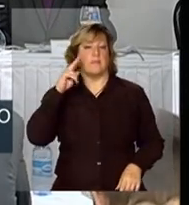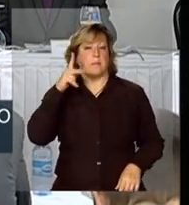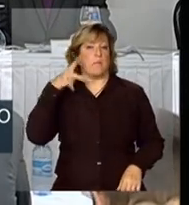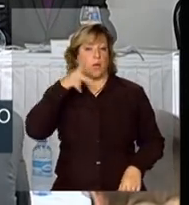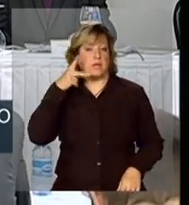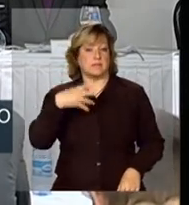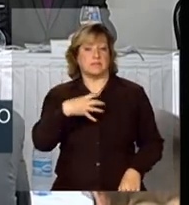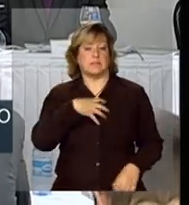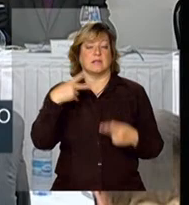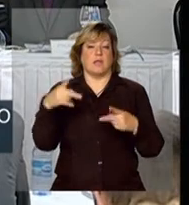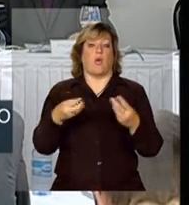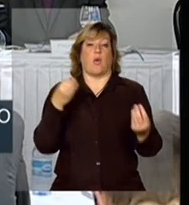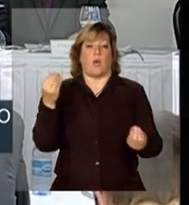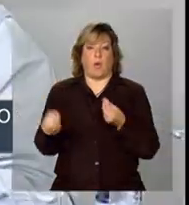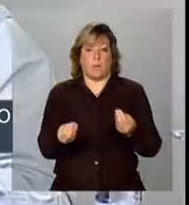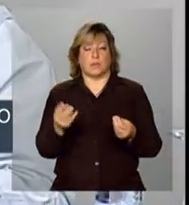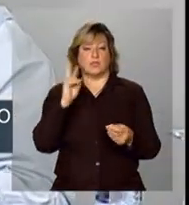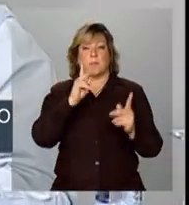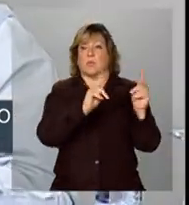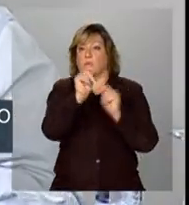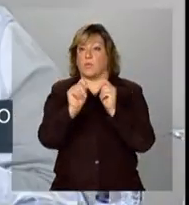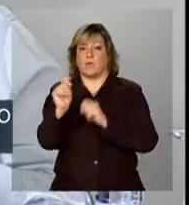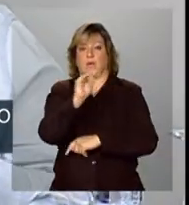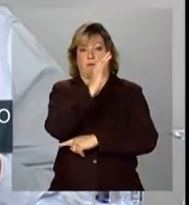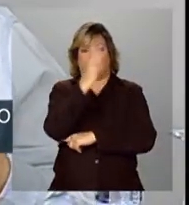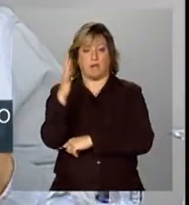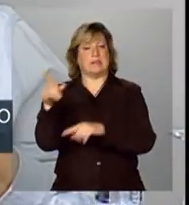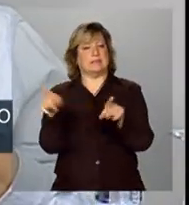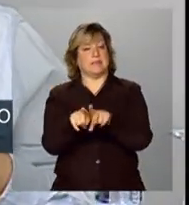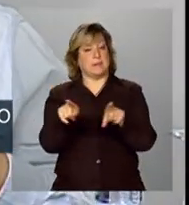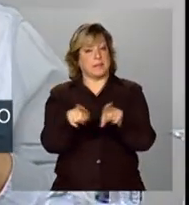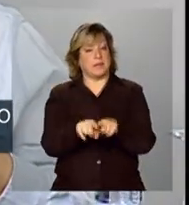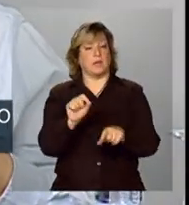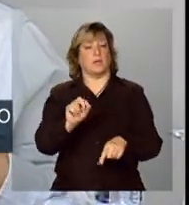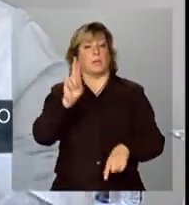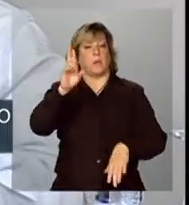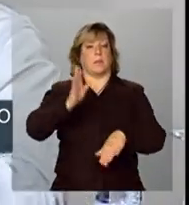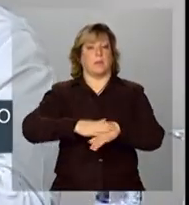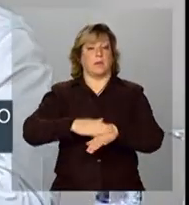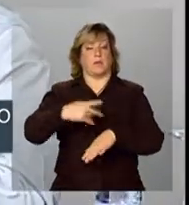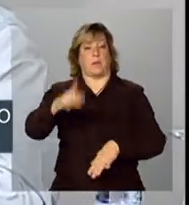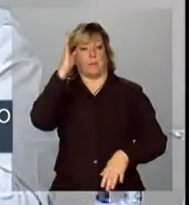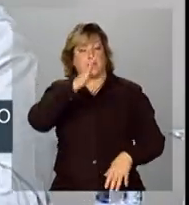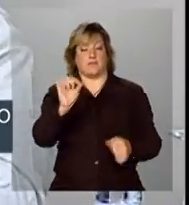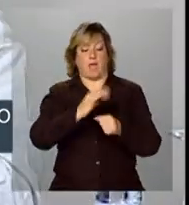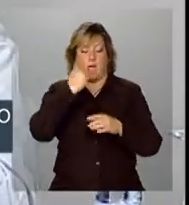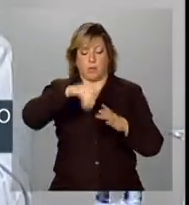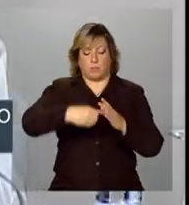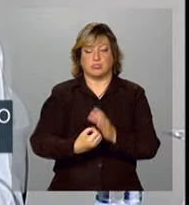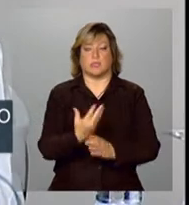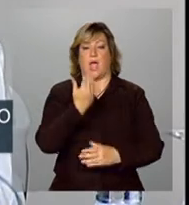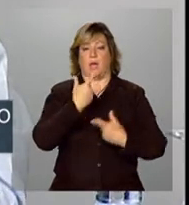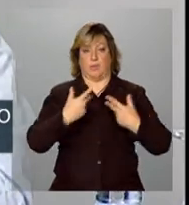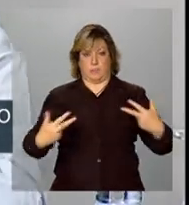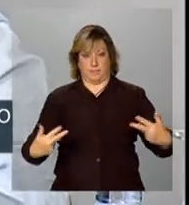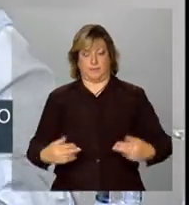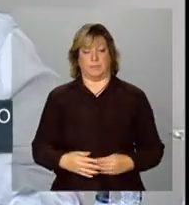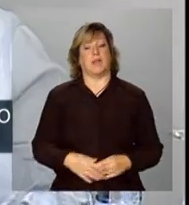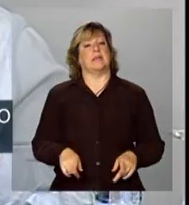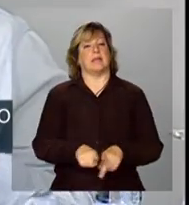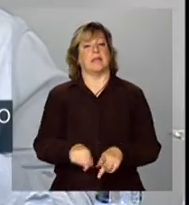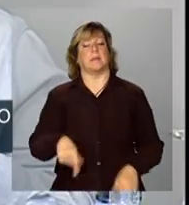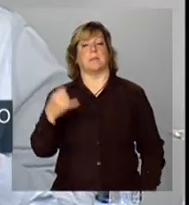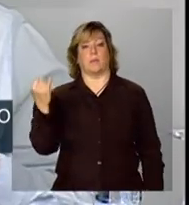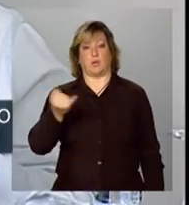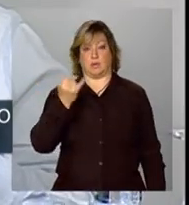em torno da conservação da floresta e também do papel do Brasil de ser produtor de alimentos. Então, é